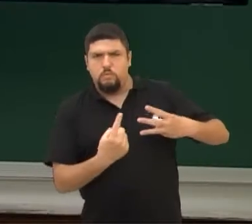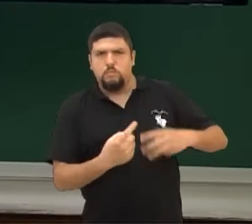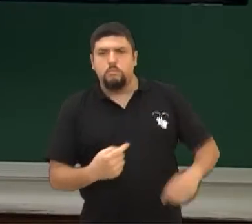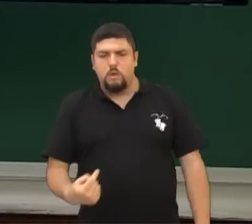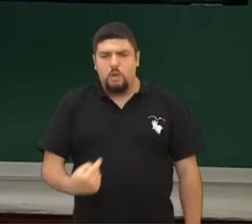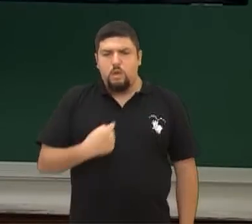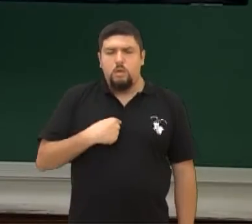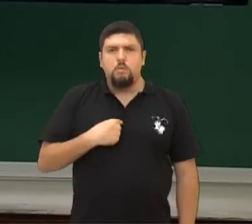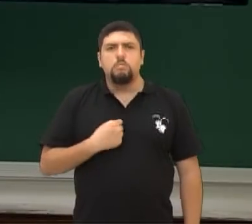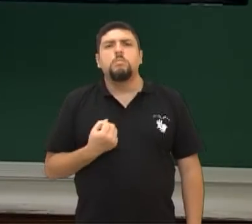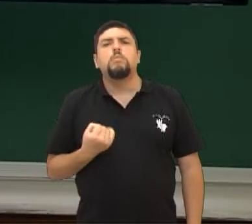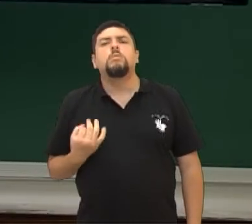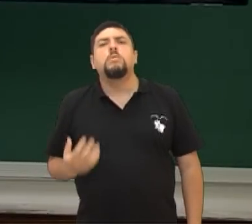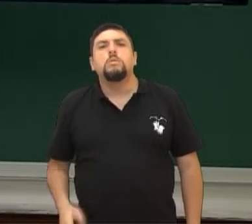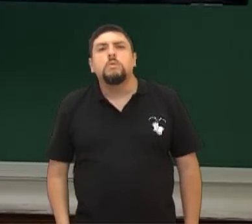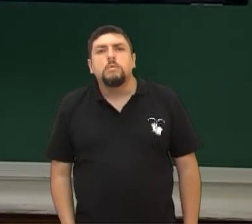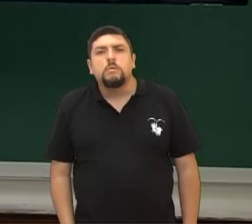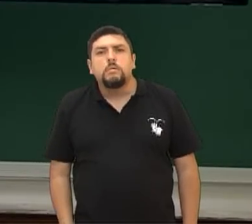no eu?